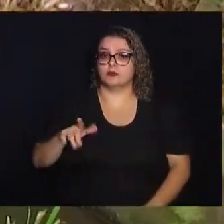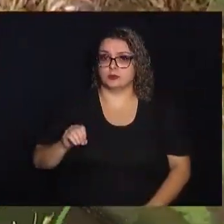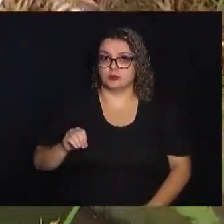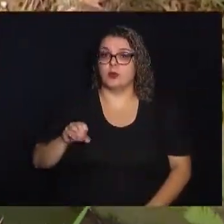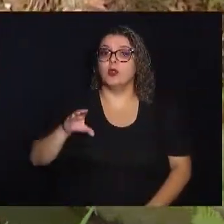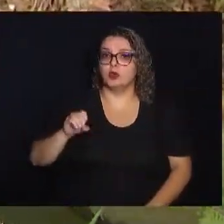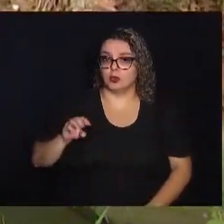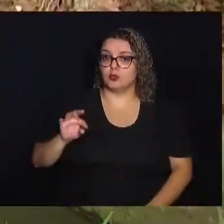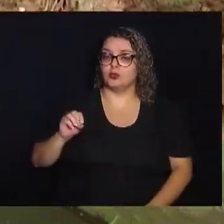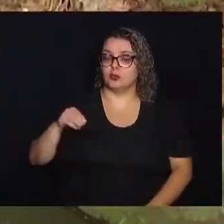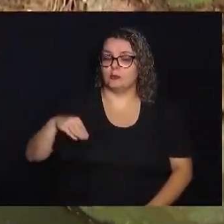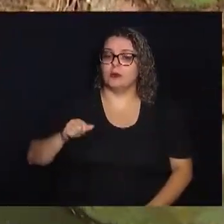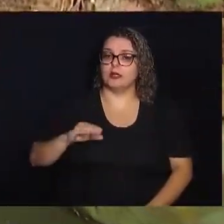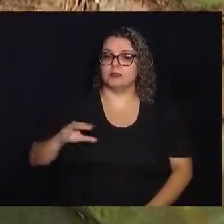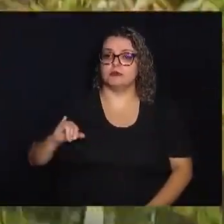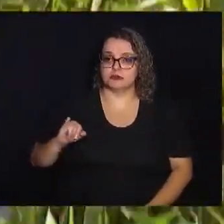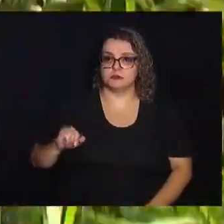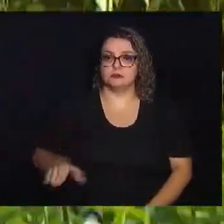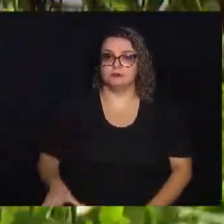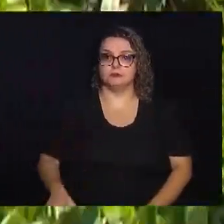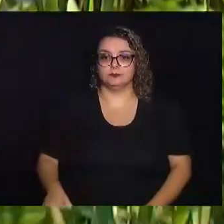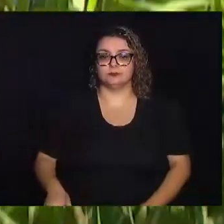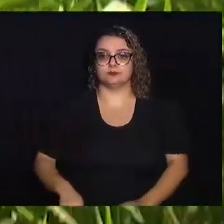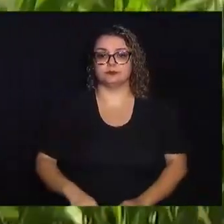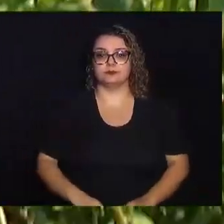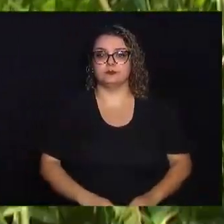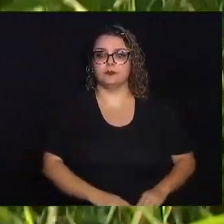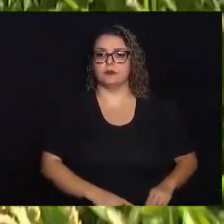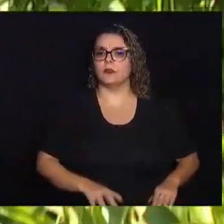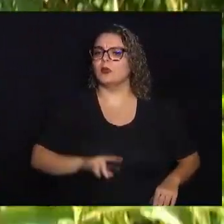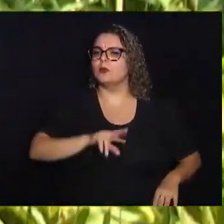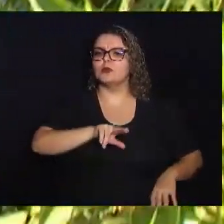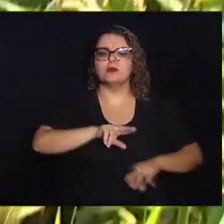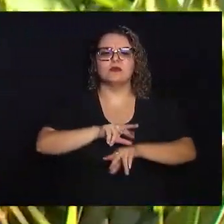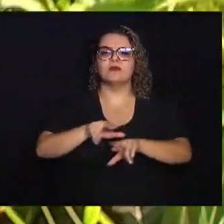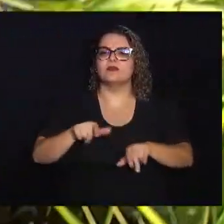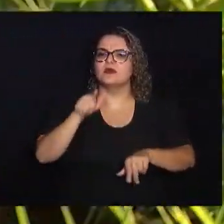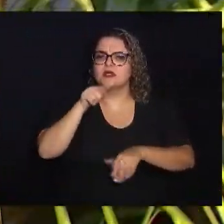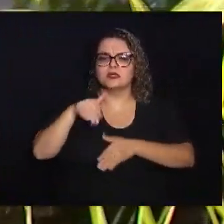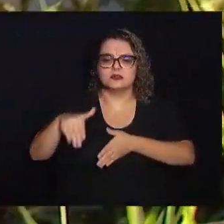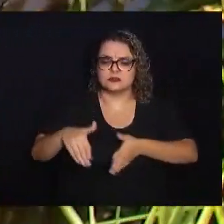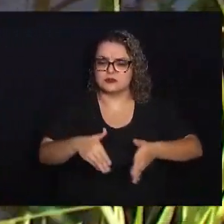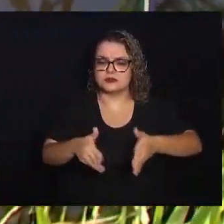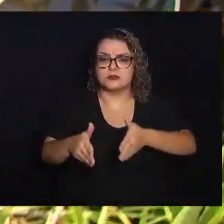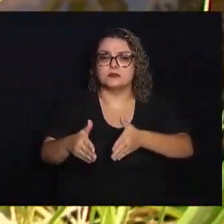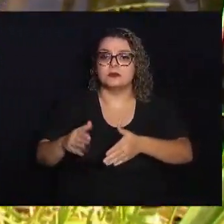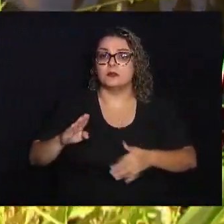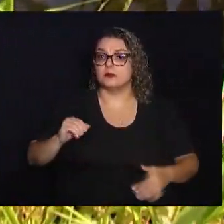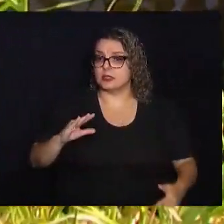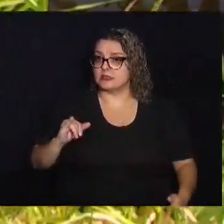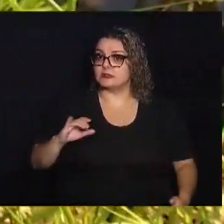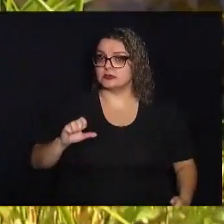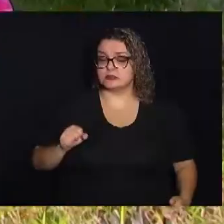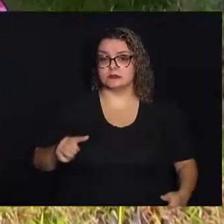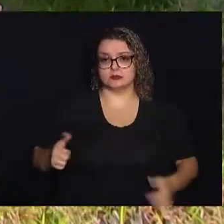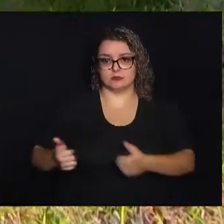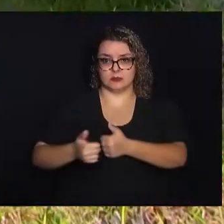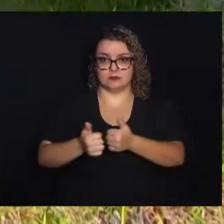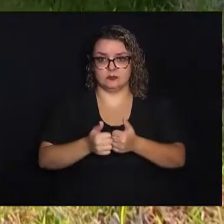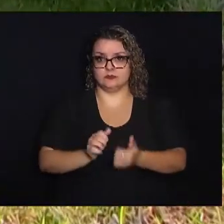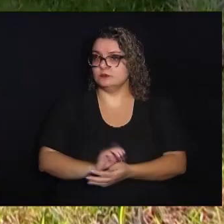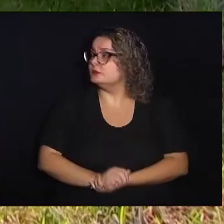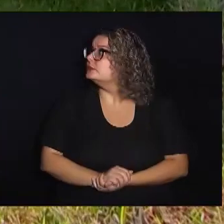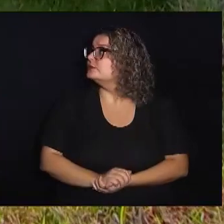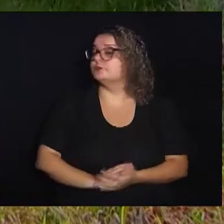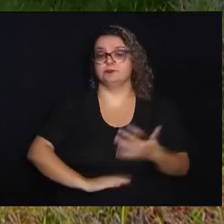Cotomasse. Esse córrego, ele é alimentado por várias nascentes, por várias bacias que tem aqui no entorno. É uma coisa absurda, porque essa